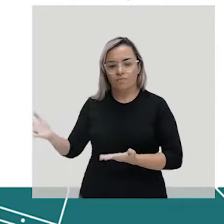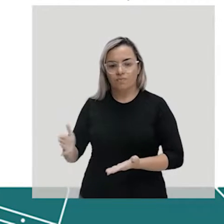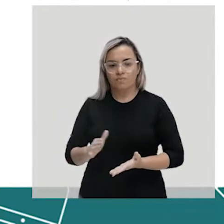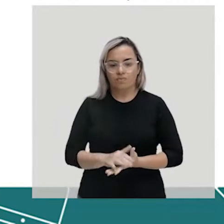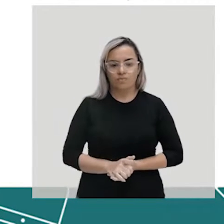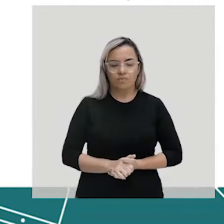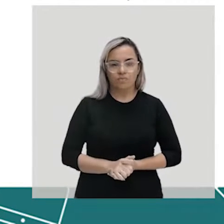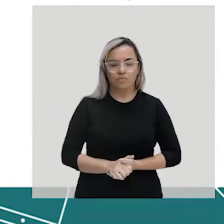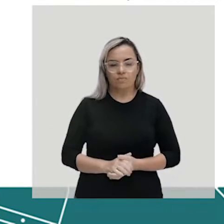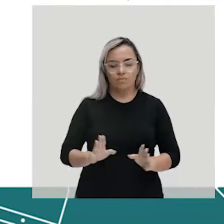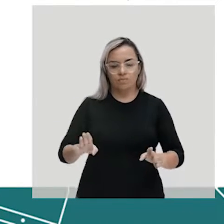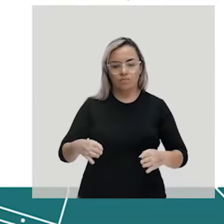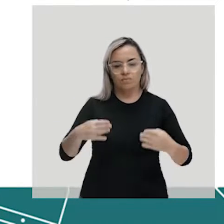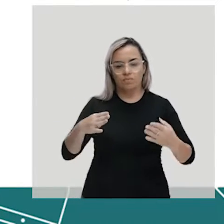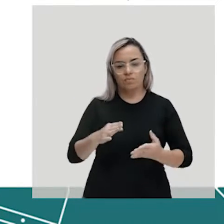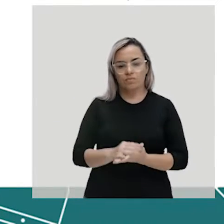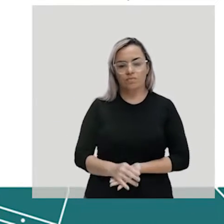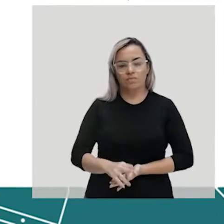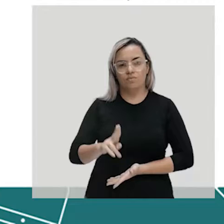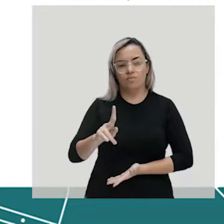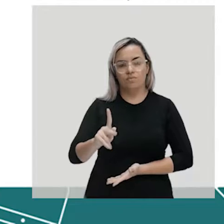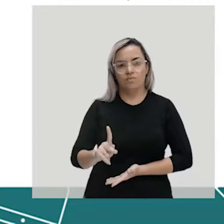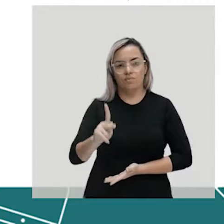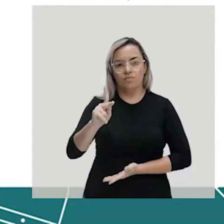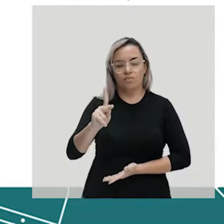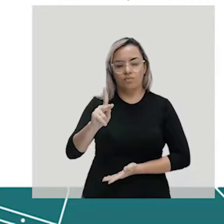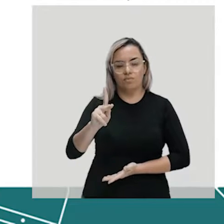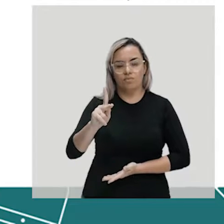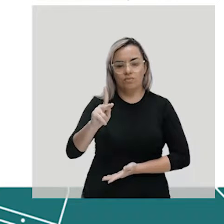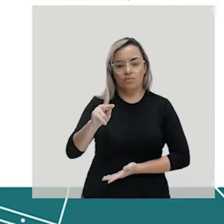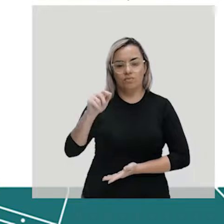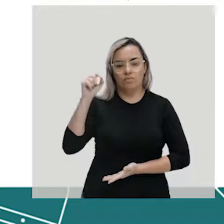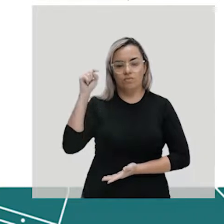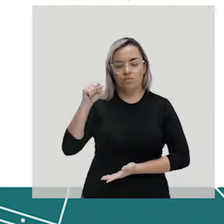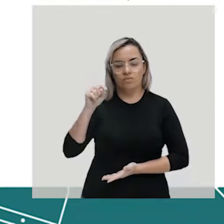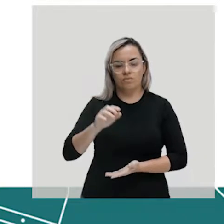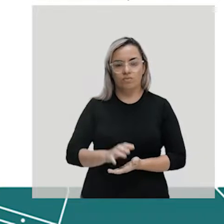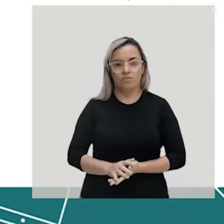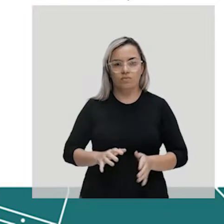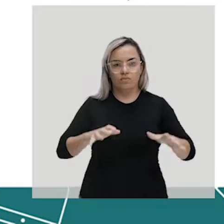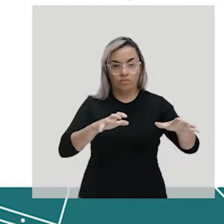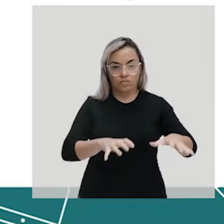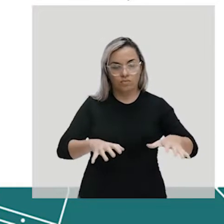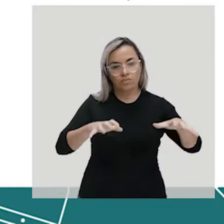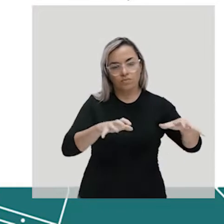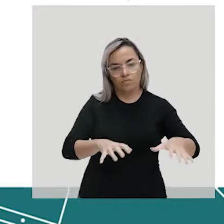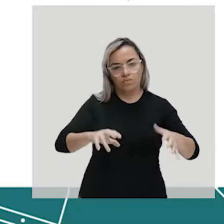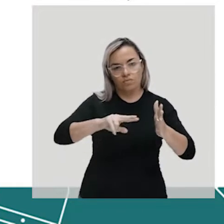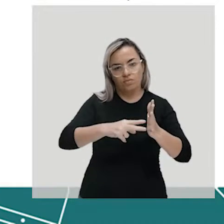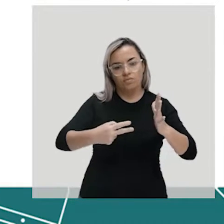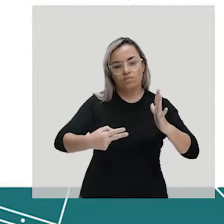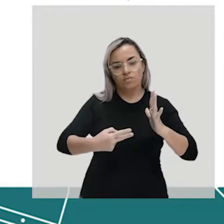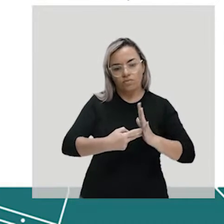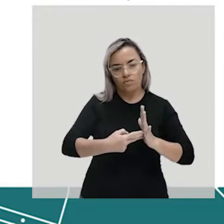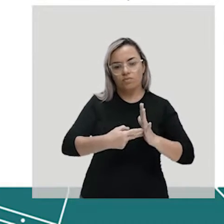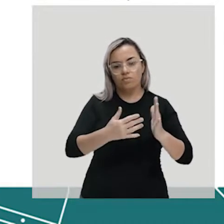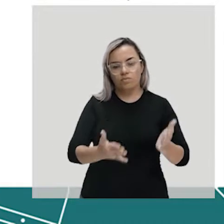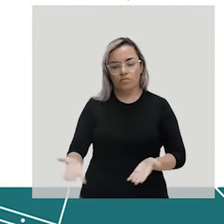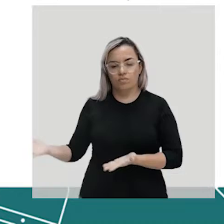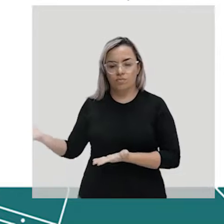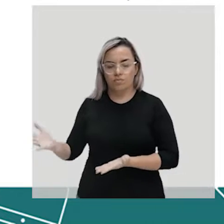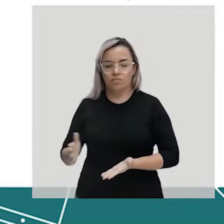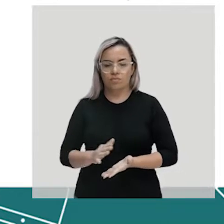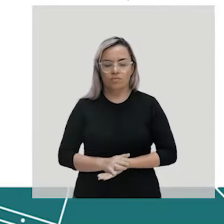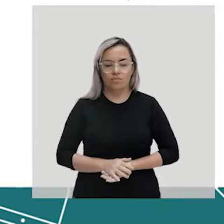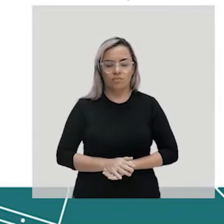observarem essa sigla e o que é a sigla the United Kingdom que é Reino Unido A então o Reino